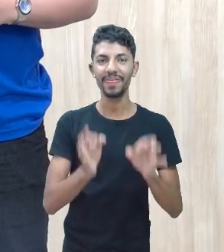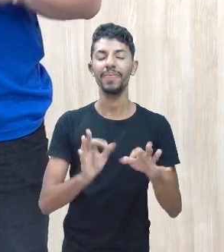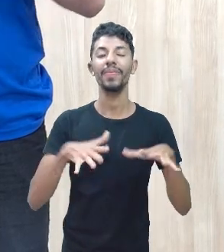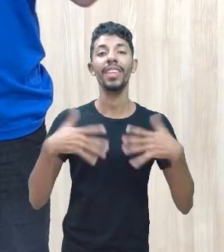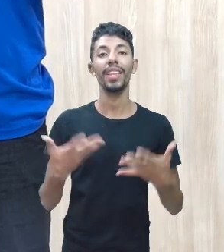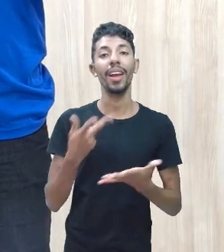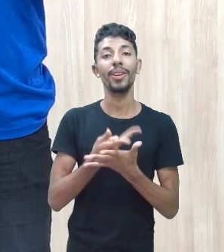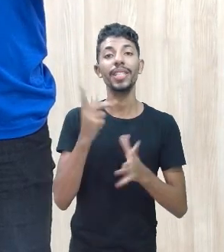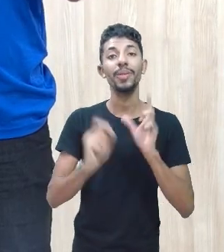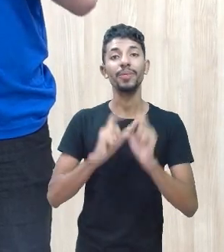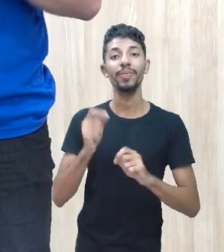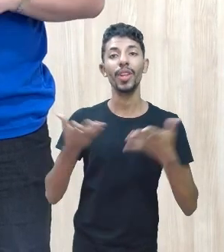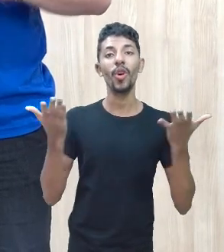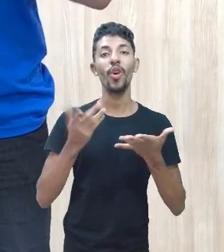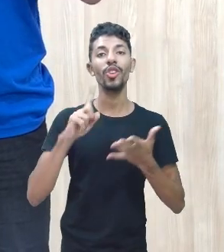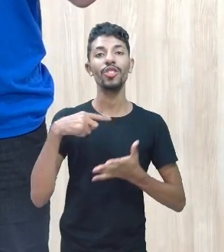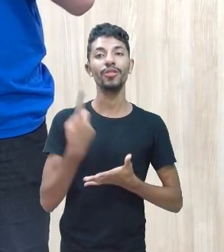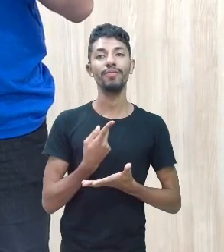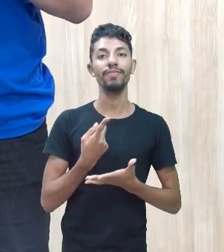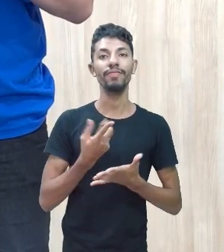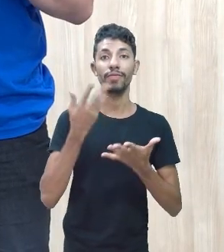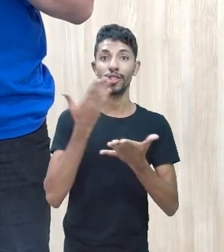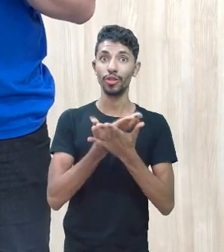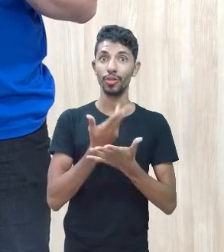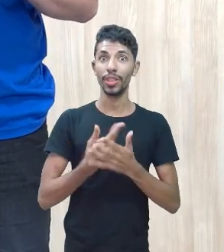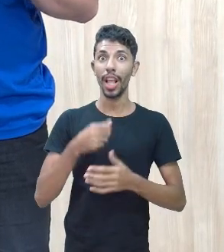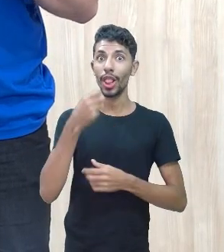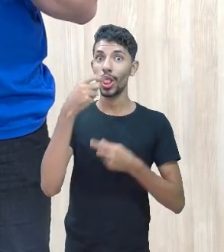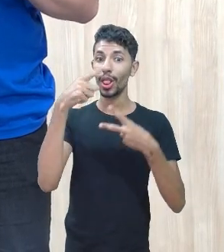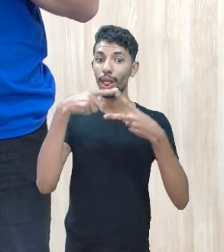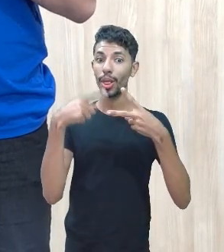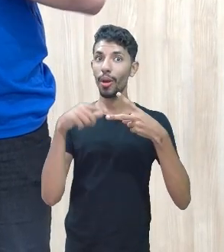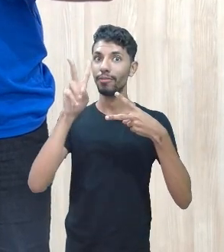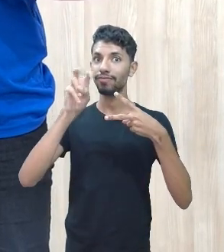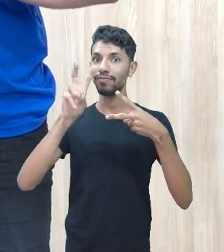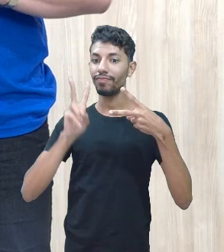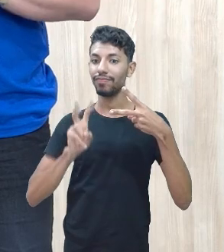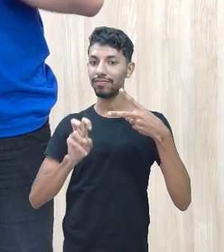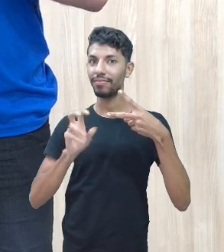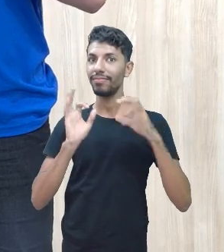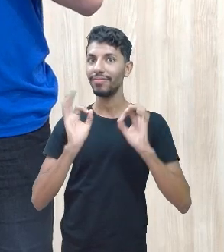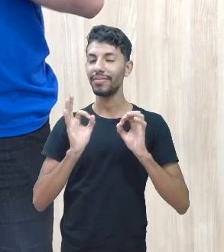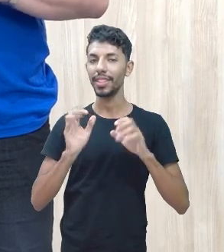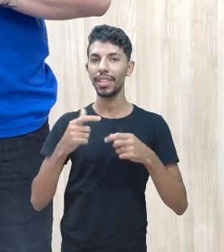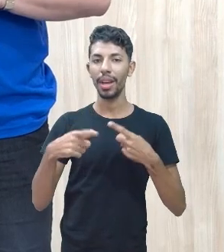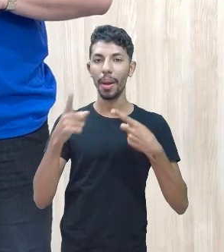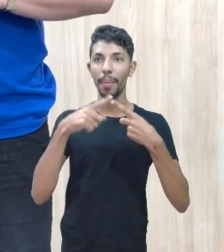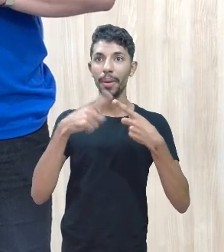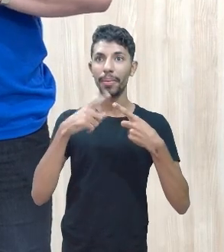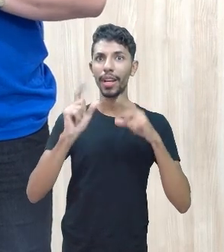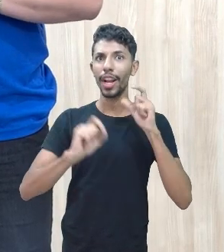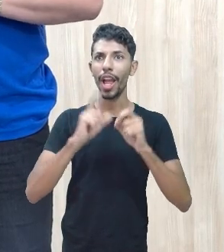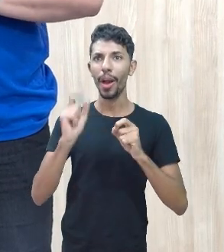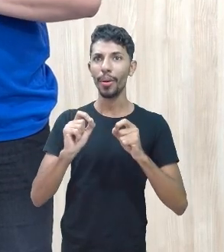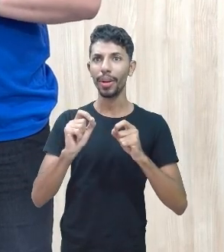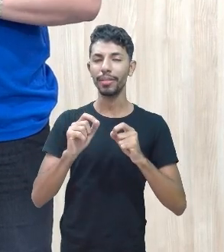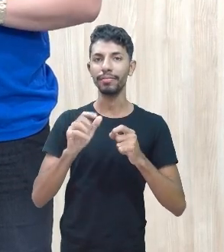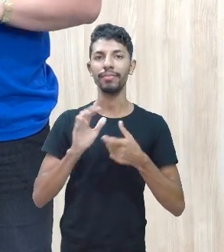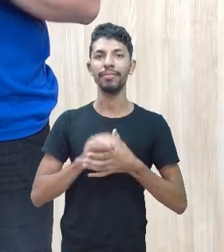acontece? Hoje a gente vai trabalhar 2 assuntos, tá bom? Primeiro assunto, Free Time